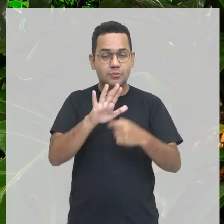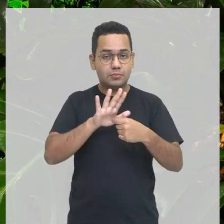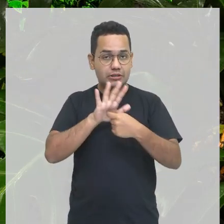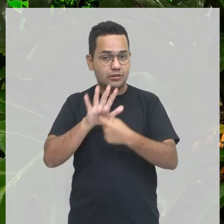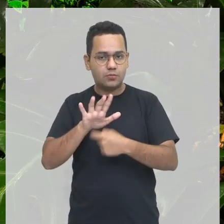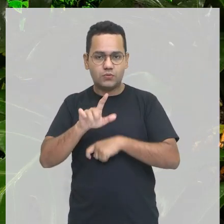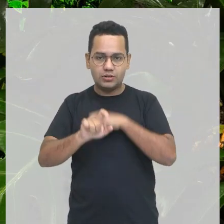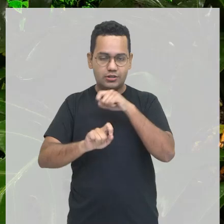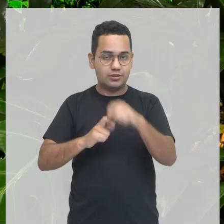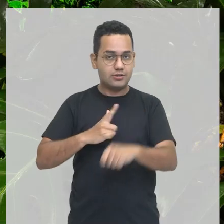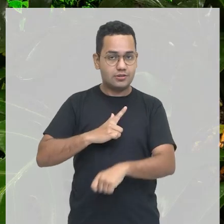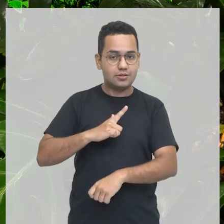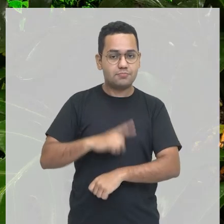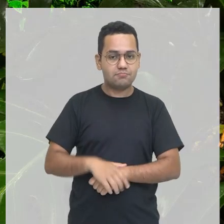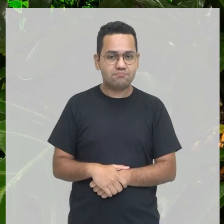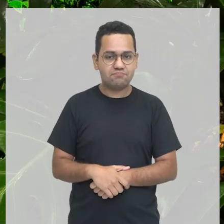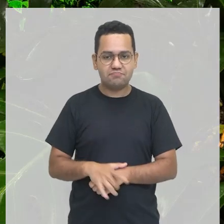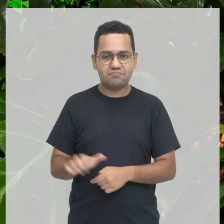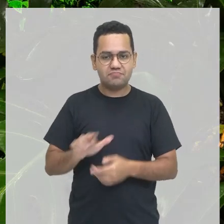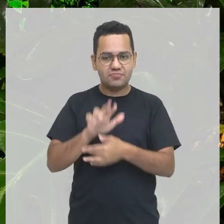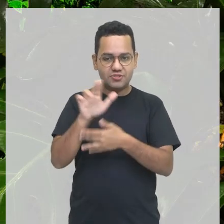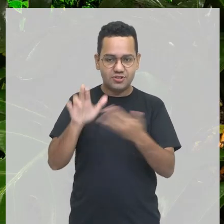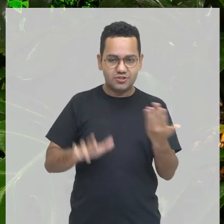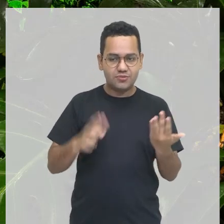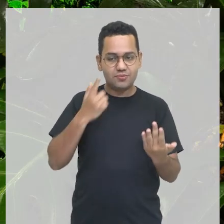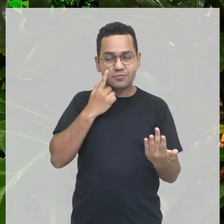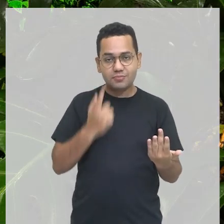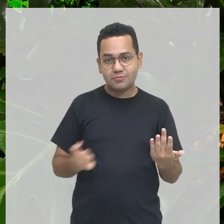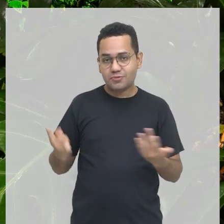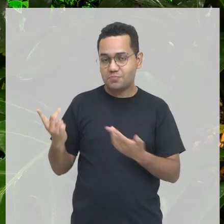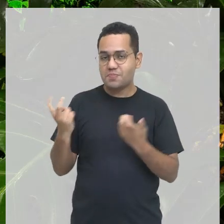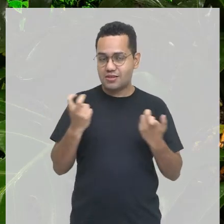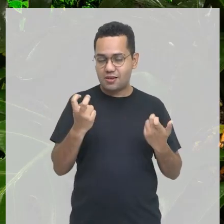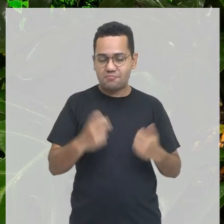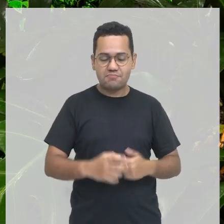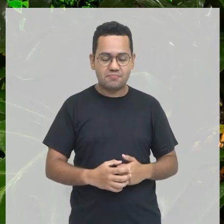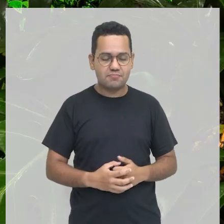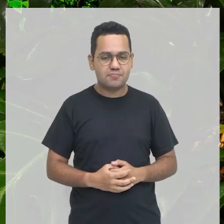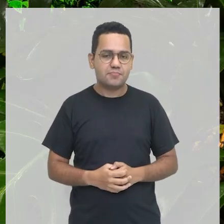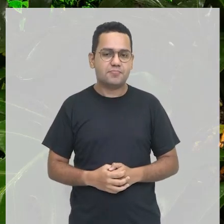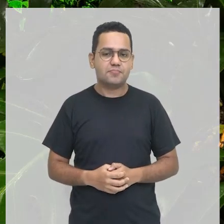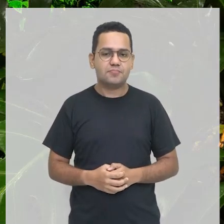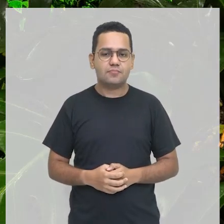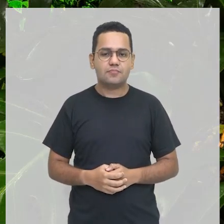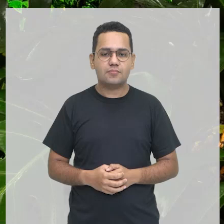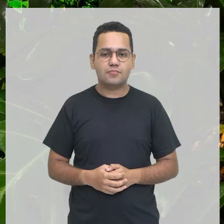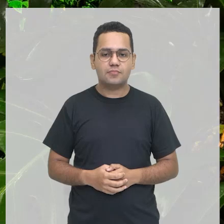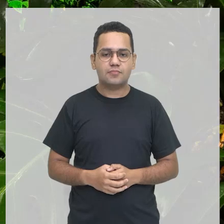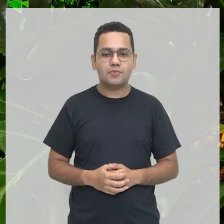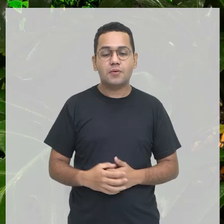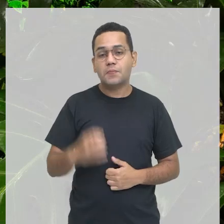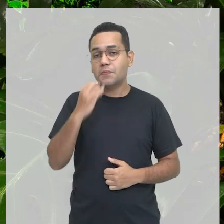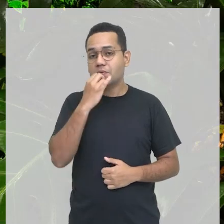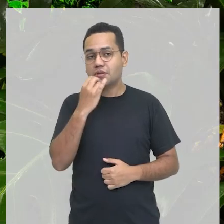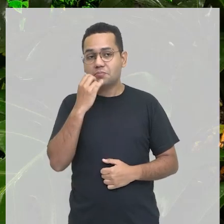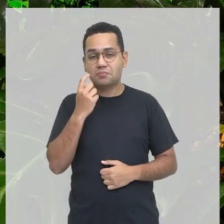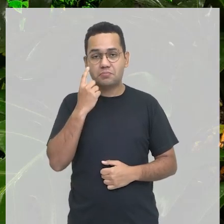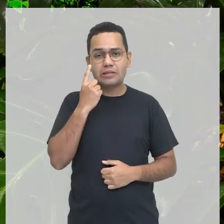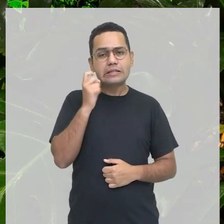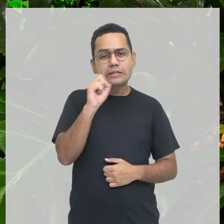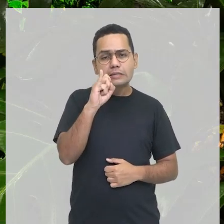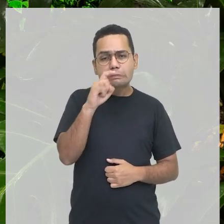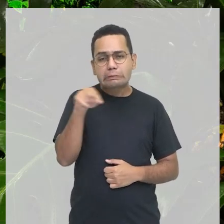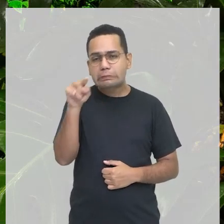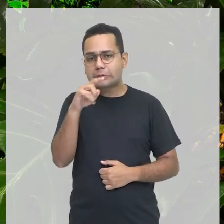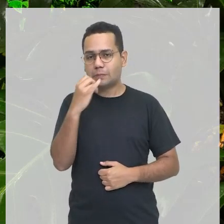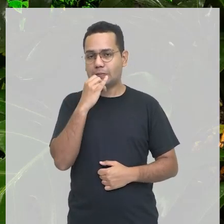há entre todos esses seres vivos que estão aqui. Imagine vocês que se você estiver caminhando, né, por